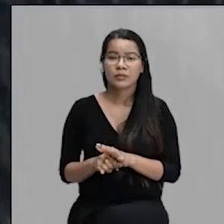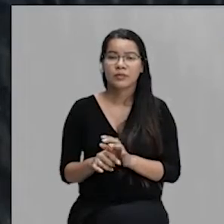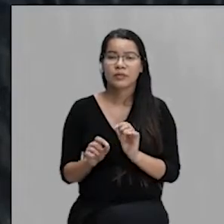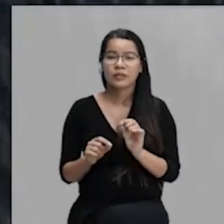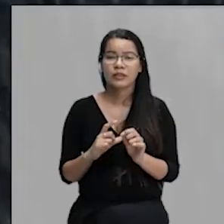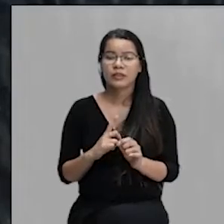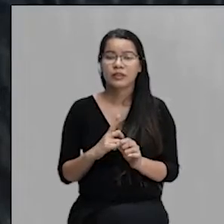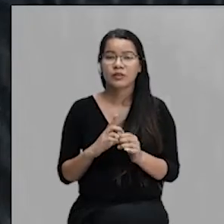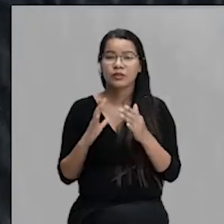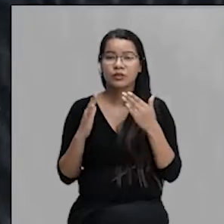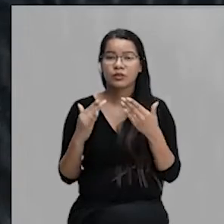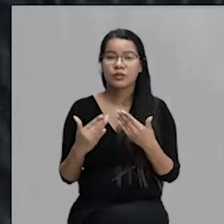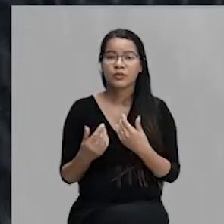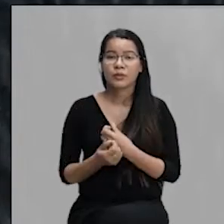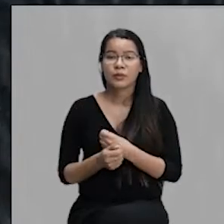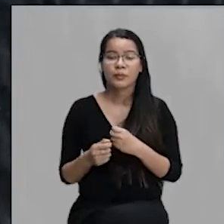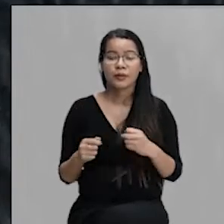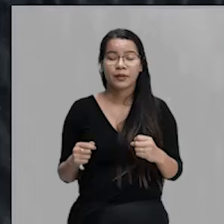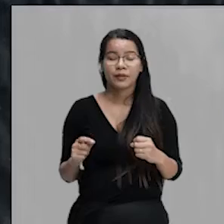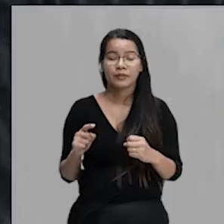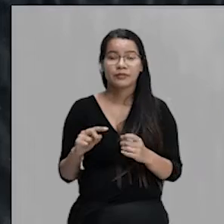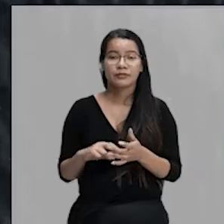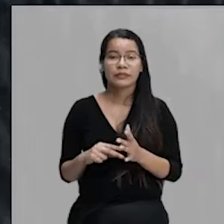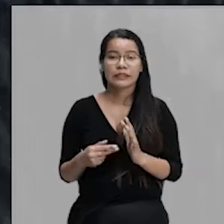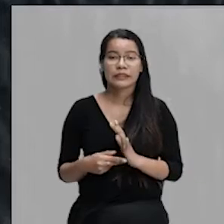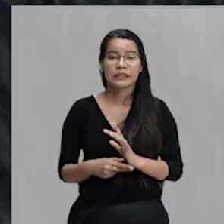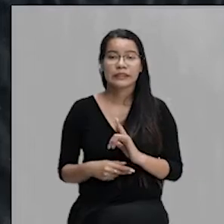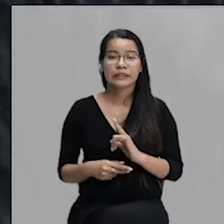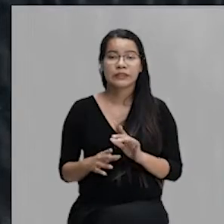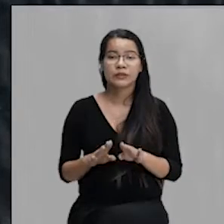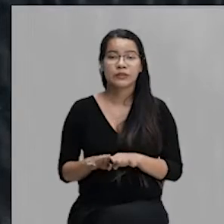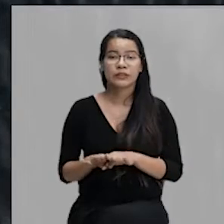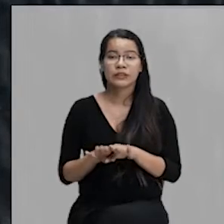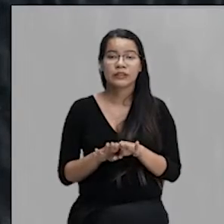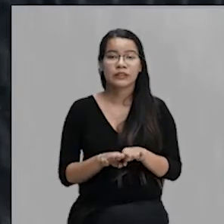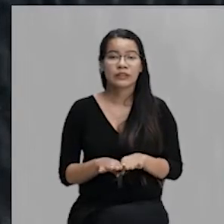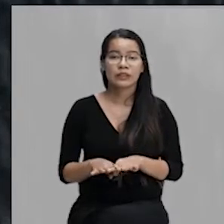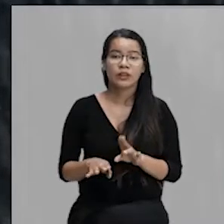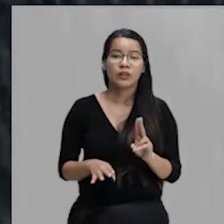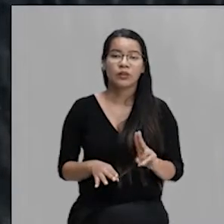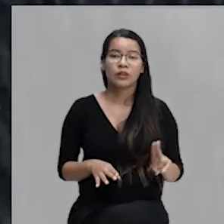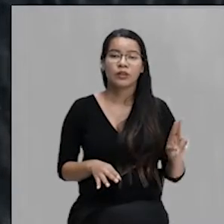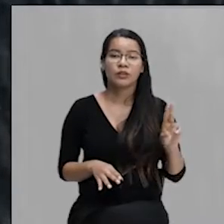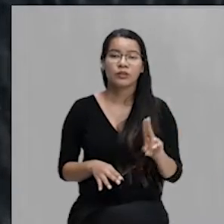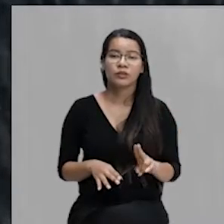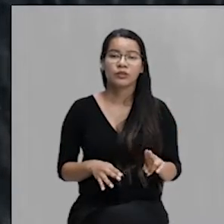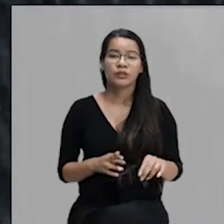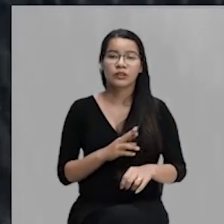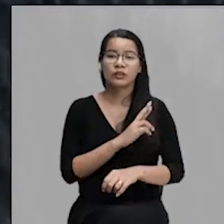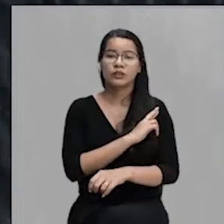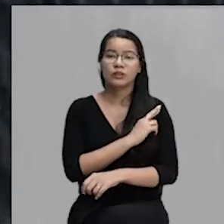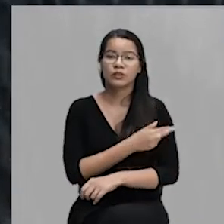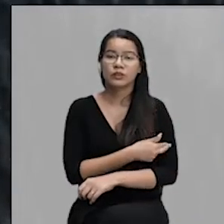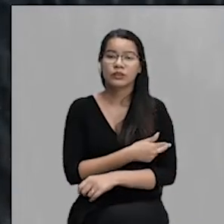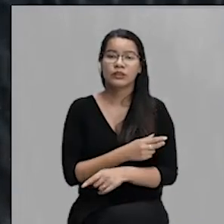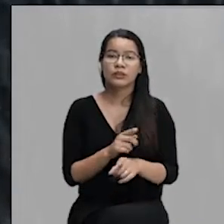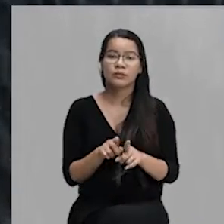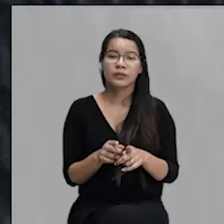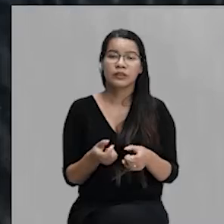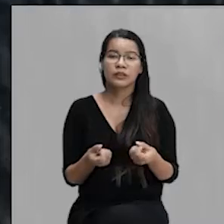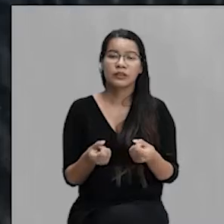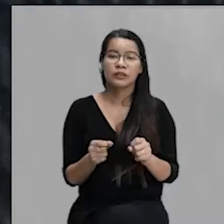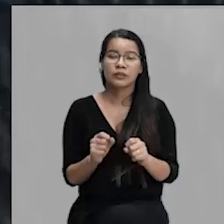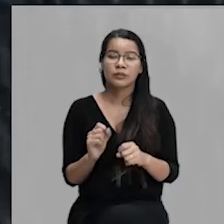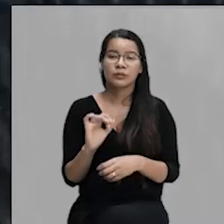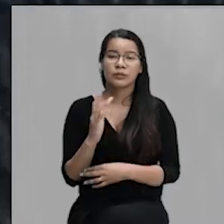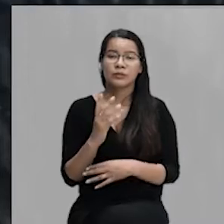haja um direcionamento maior nesse sentido, para que haja um equilíbrio da utilização dos recursos naturais, da preservação do meio ambiente, da